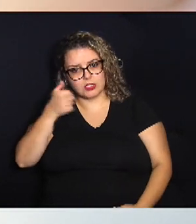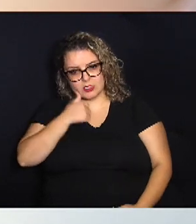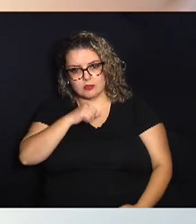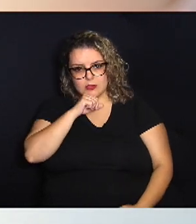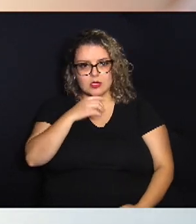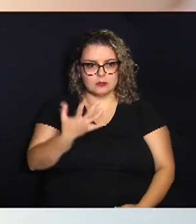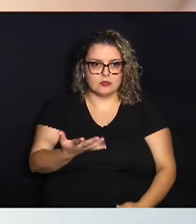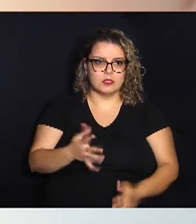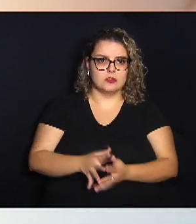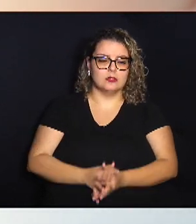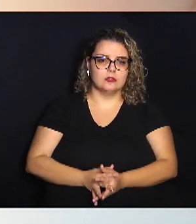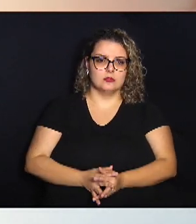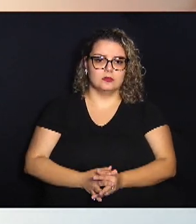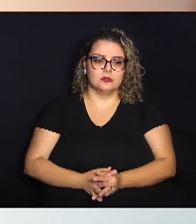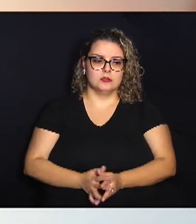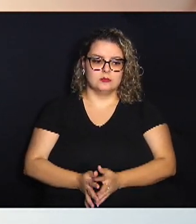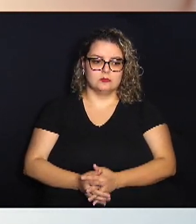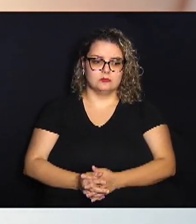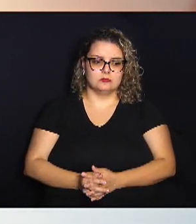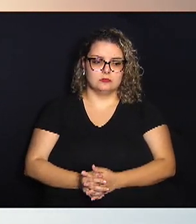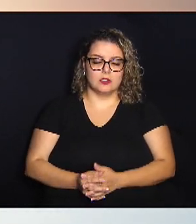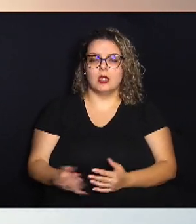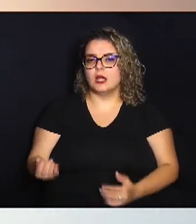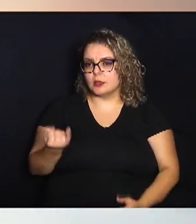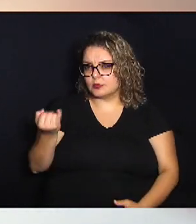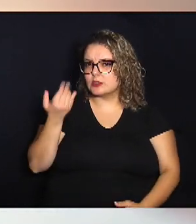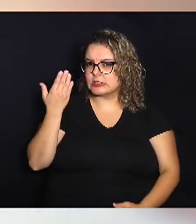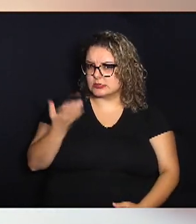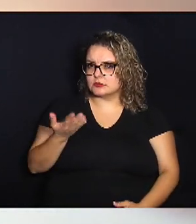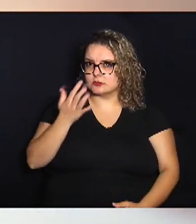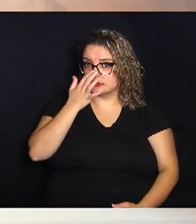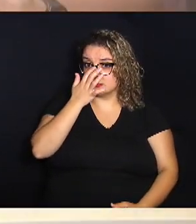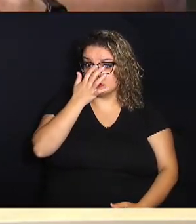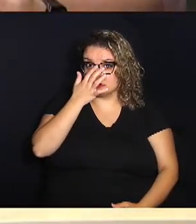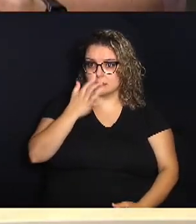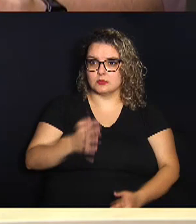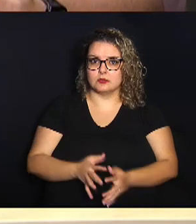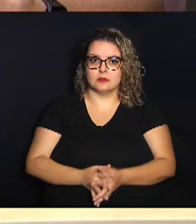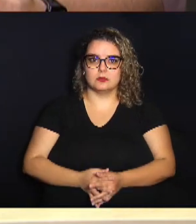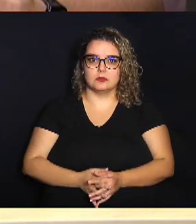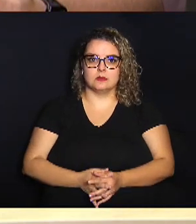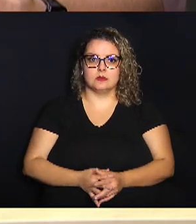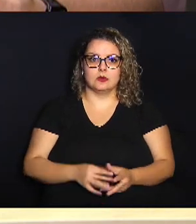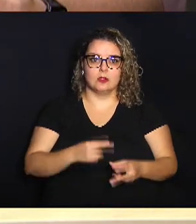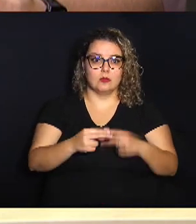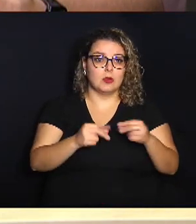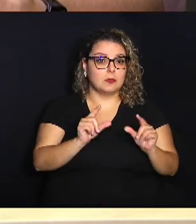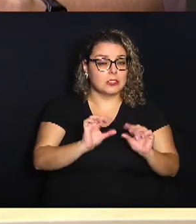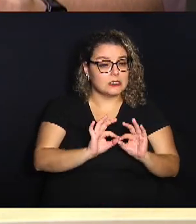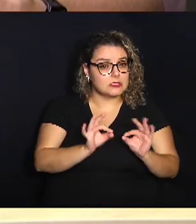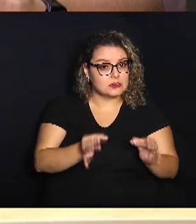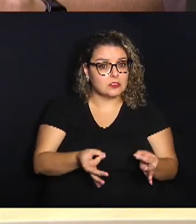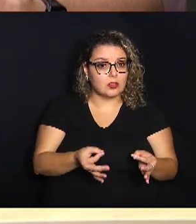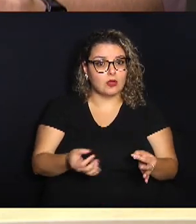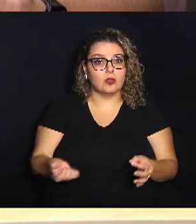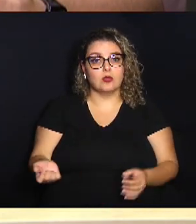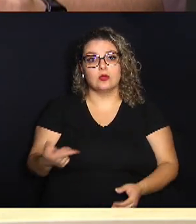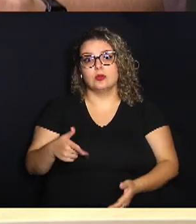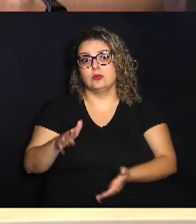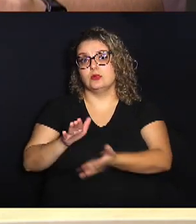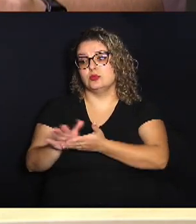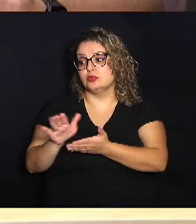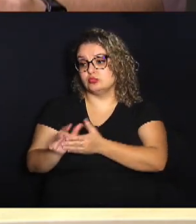econômicos, a importância dele é você dar uma lembrança do que de fato imobilizar um volume